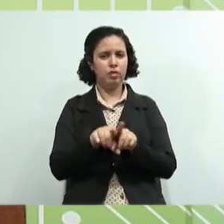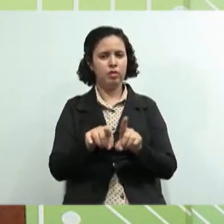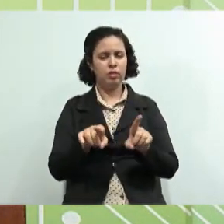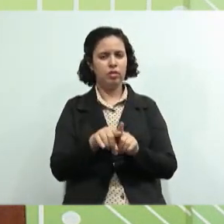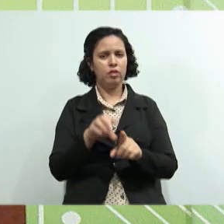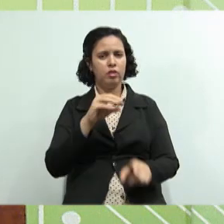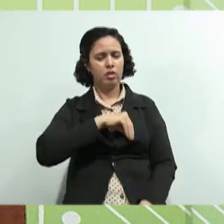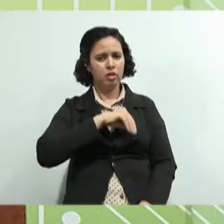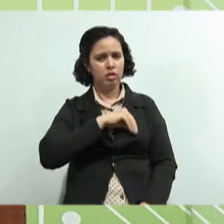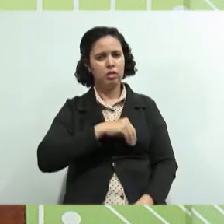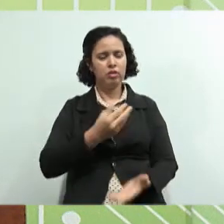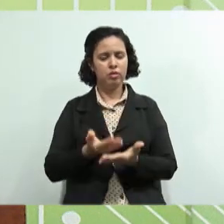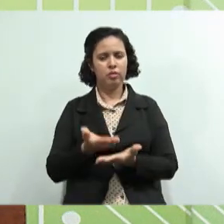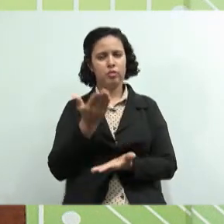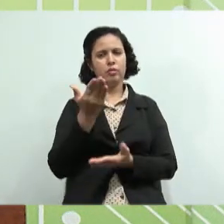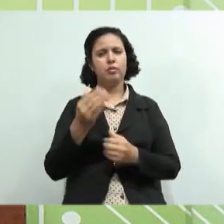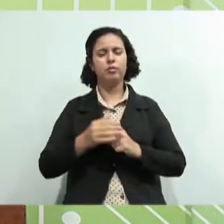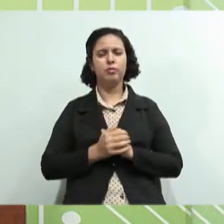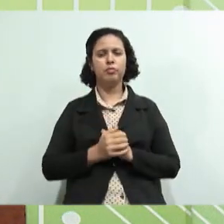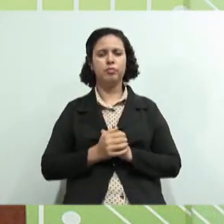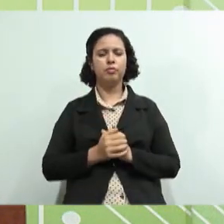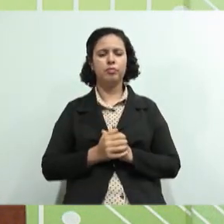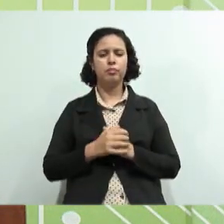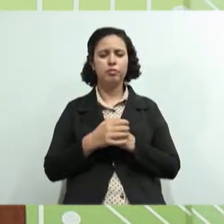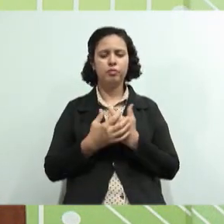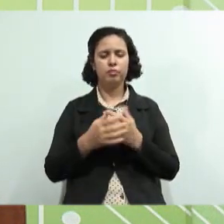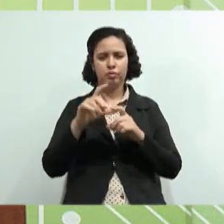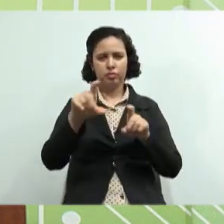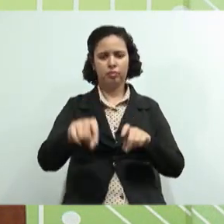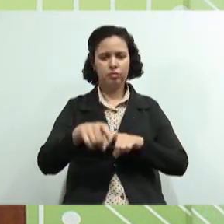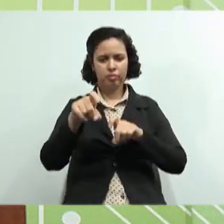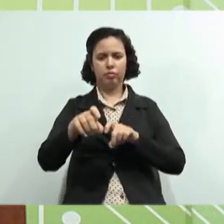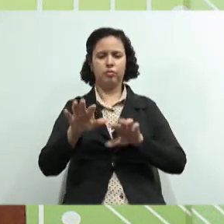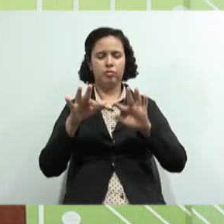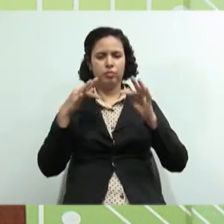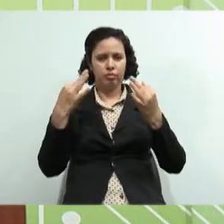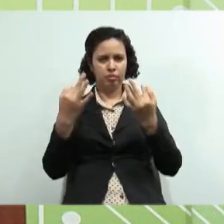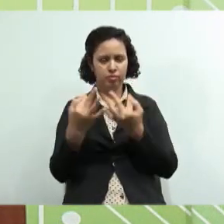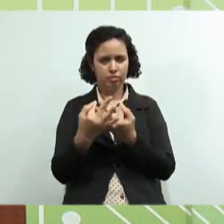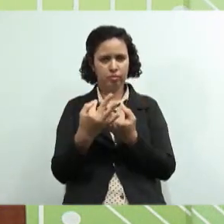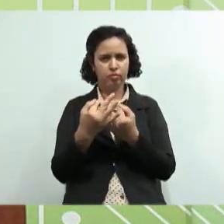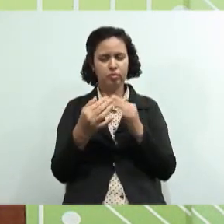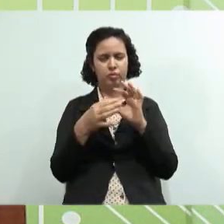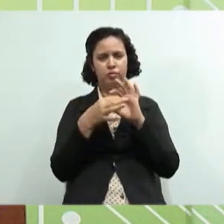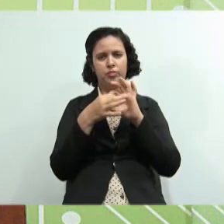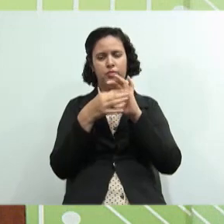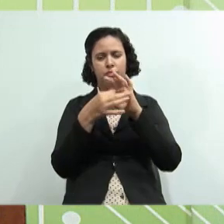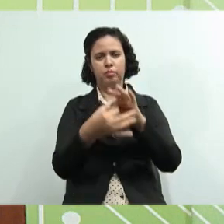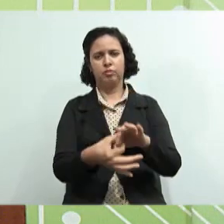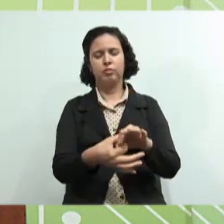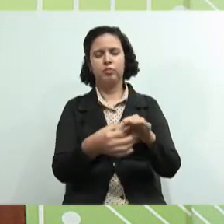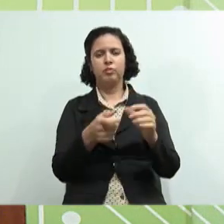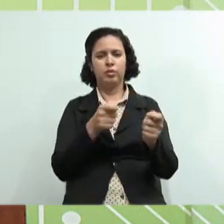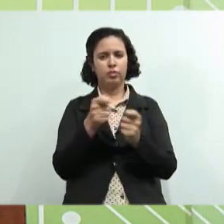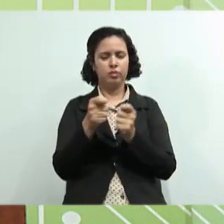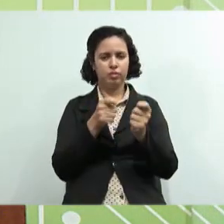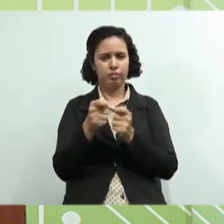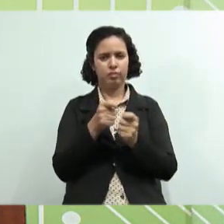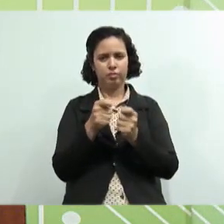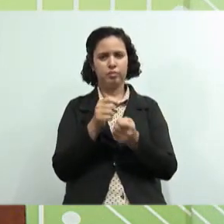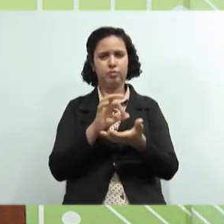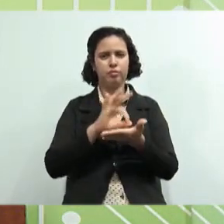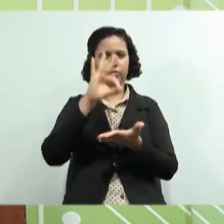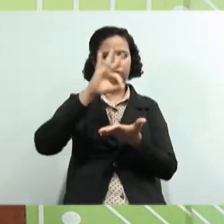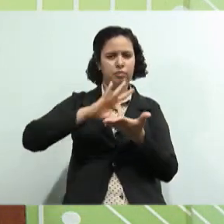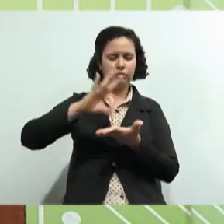agricultura familiar, então, como a gente comentou durante a aula, ela está muito ligada a esse controle da inflação por controlar os preços da cesta